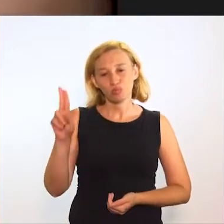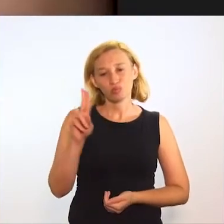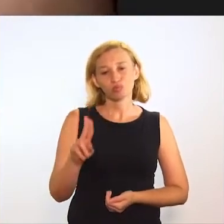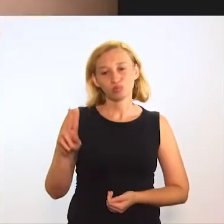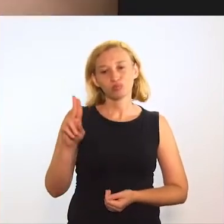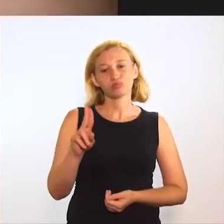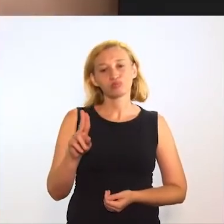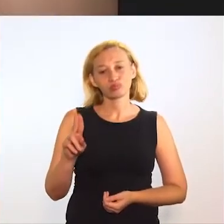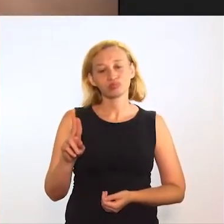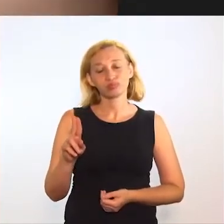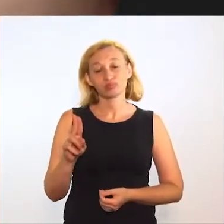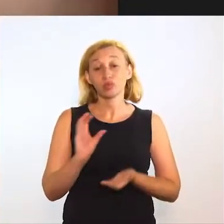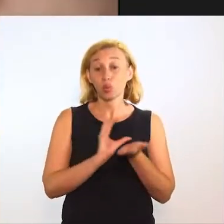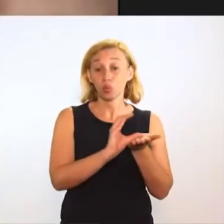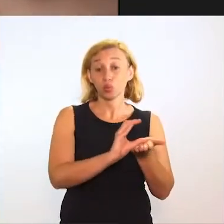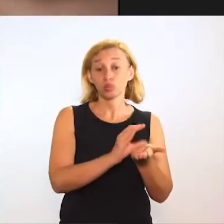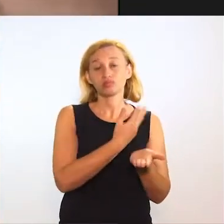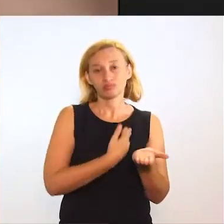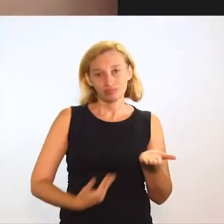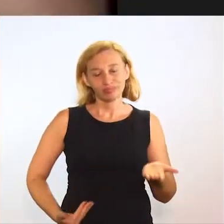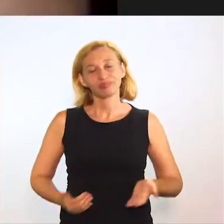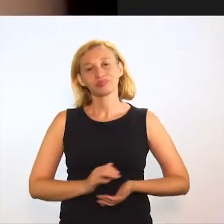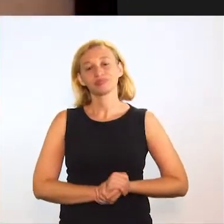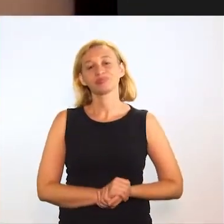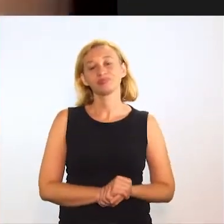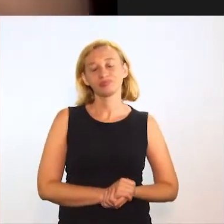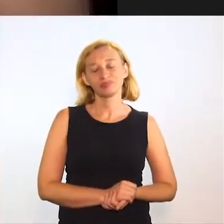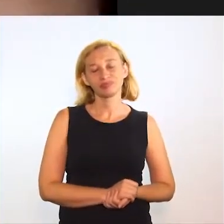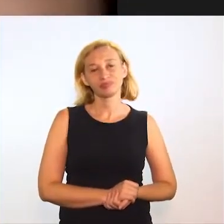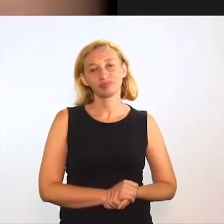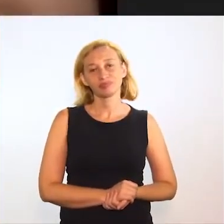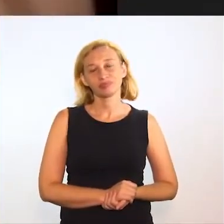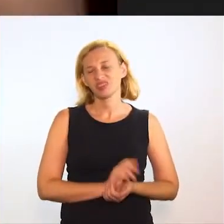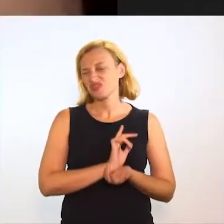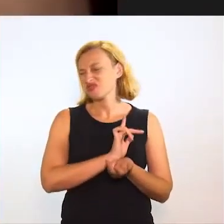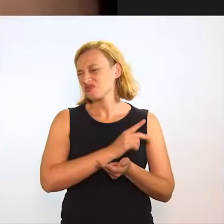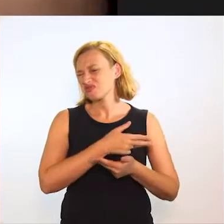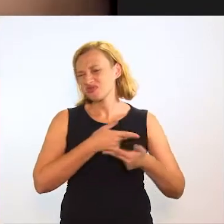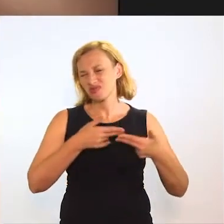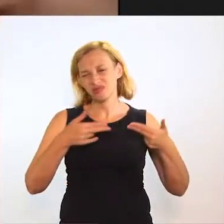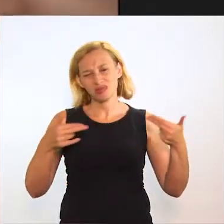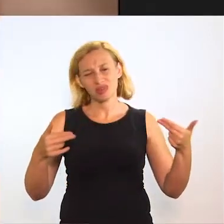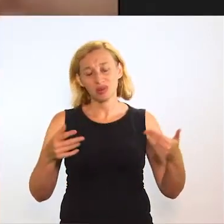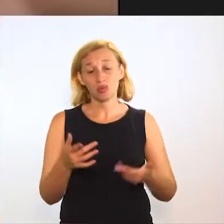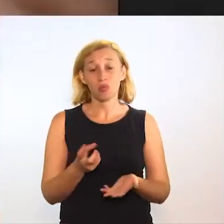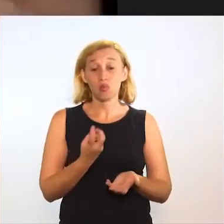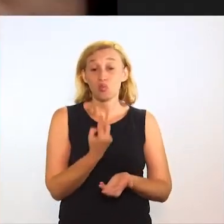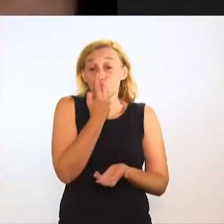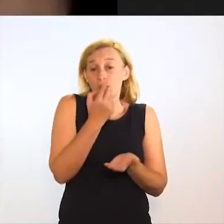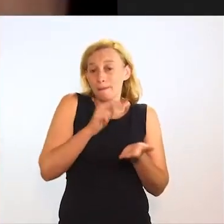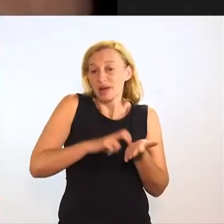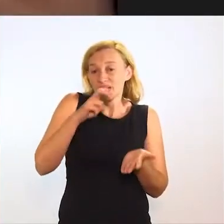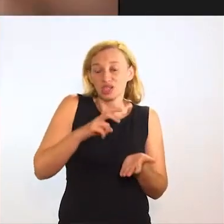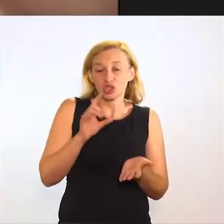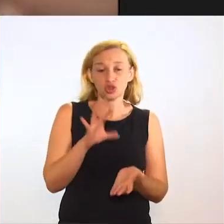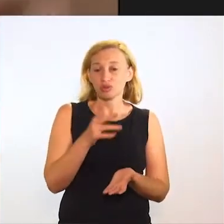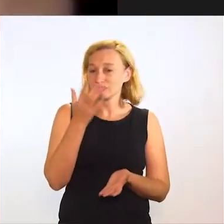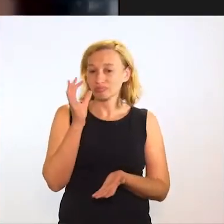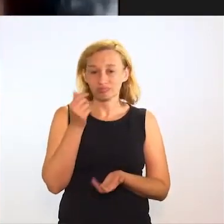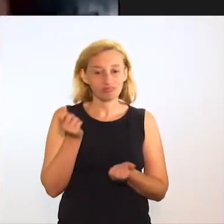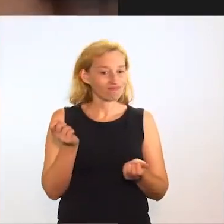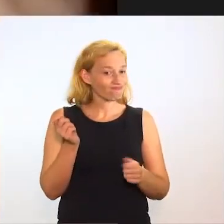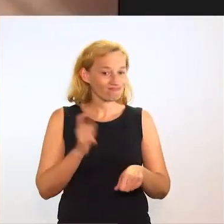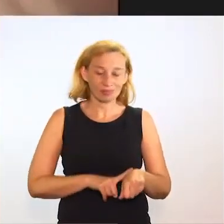no bom uso dos recursos públicos, enfim, é um discursão, gente, que numa manhã não